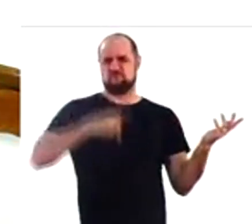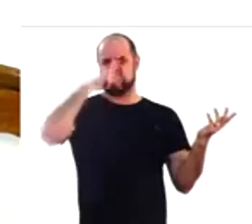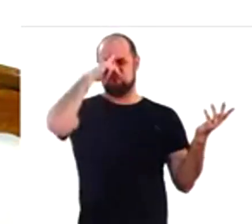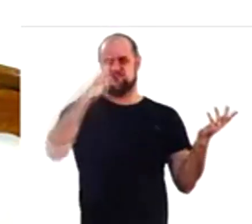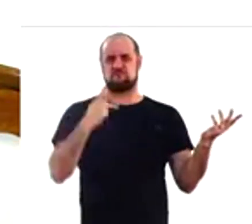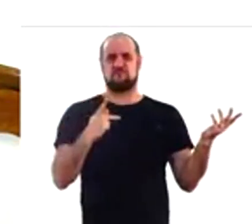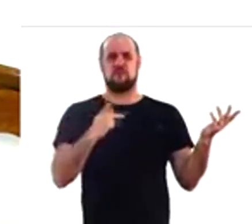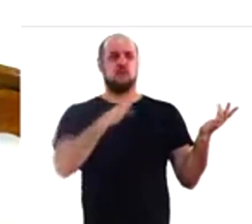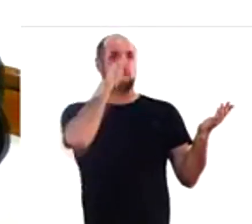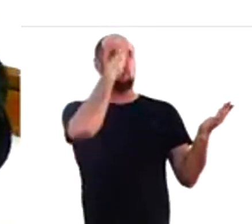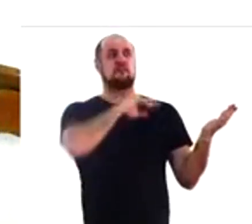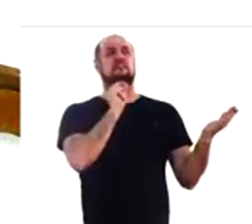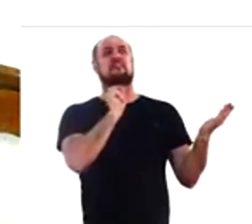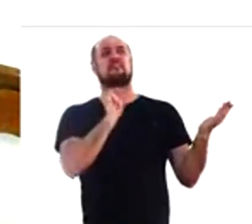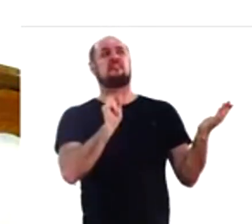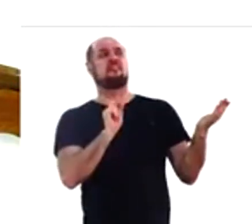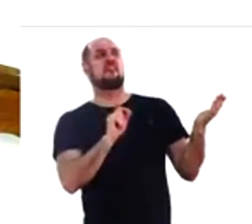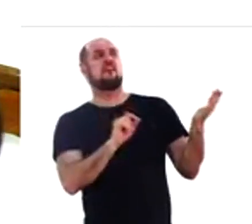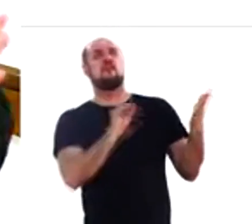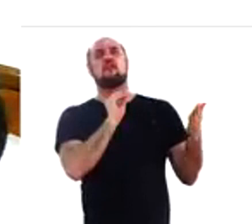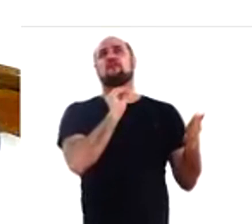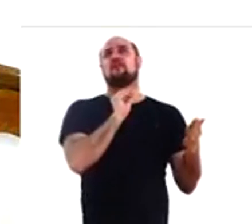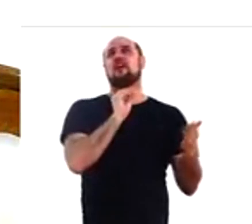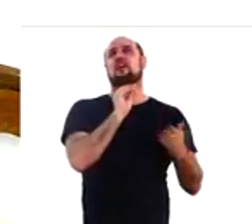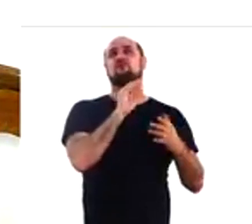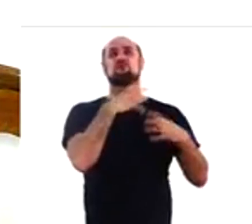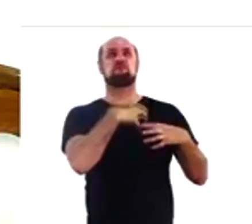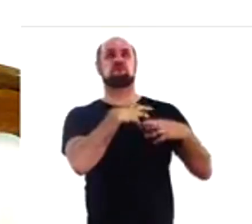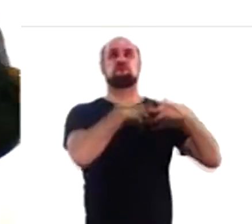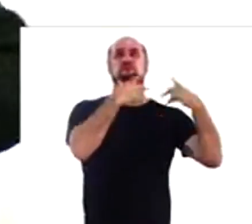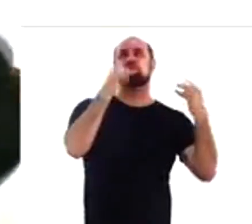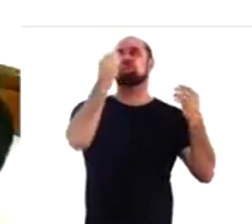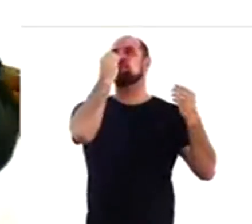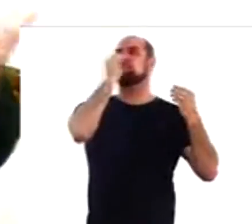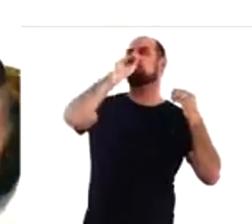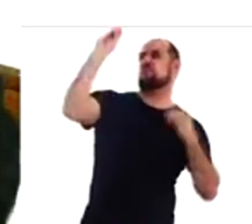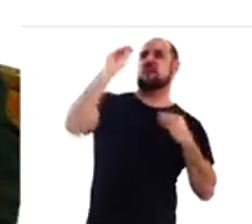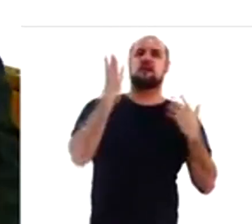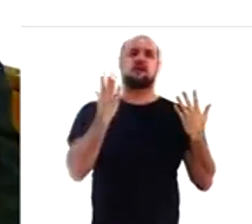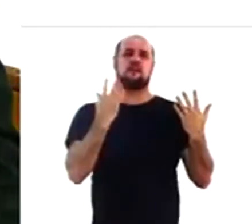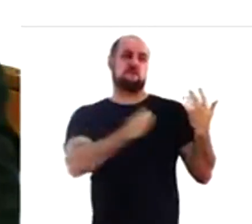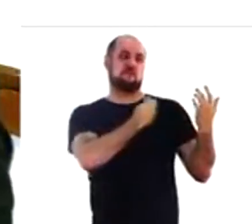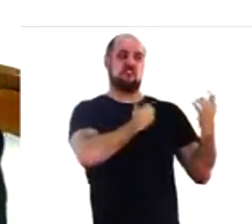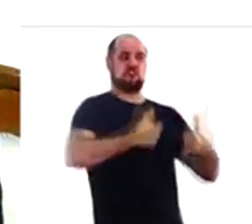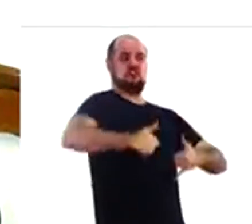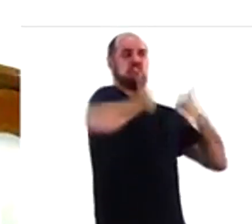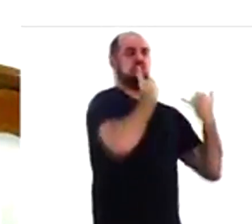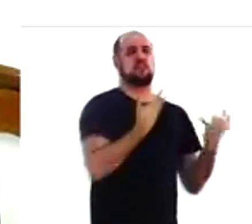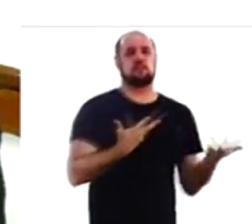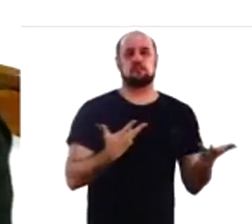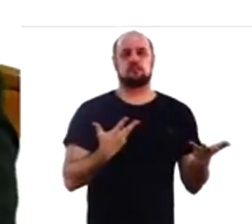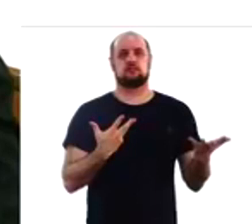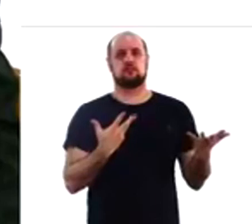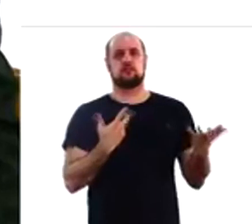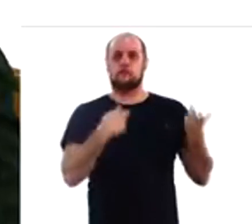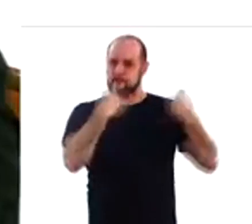impiedade, obviamente, é aquele não que o ser humano dá a Deus e vive pelos seus próprios instintos. Veja só,